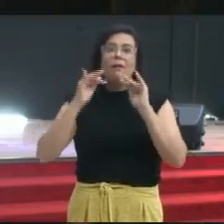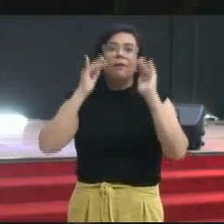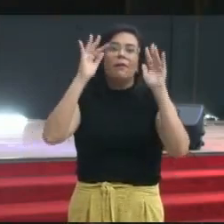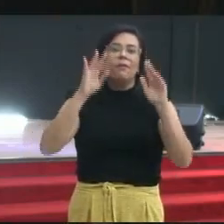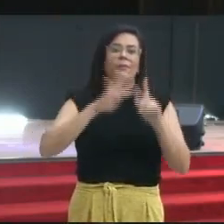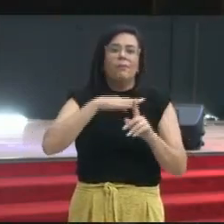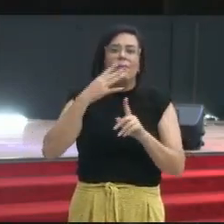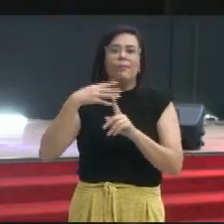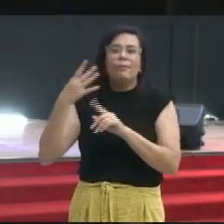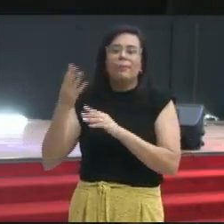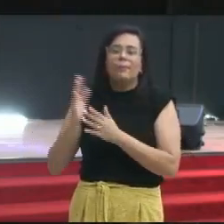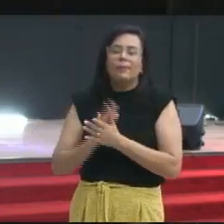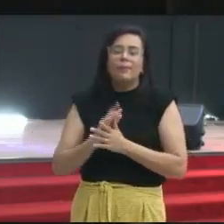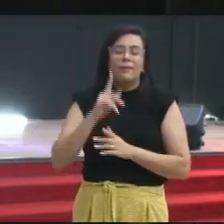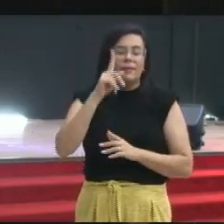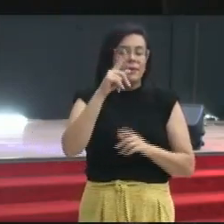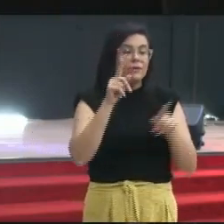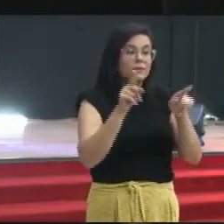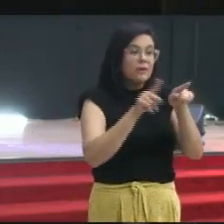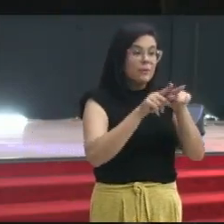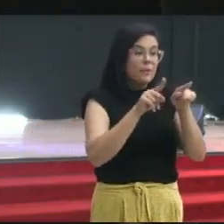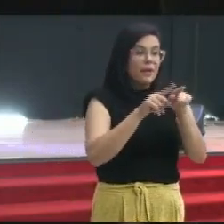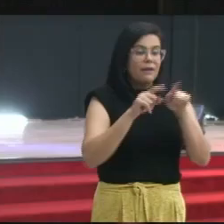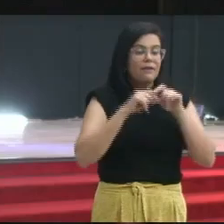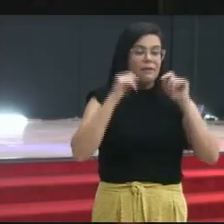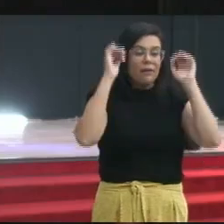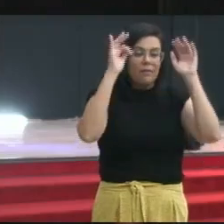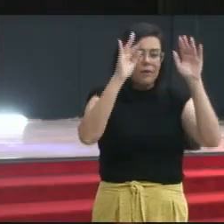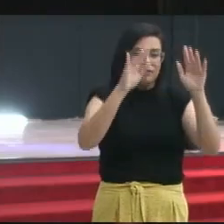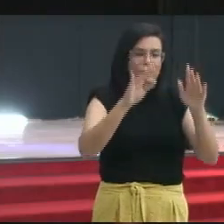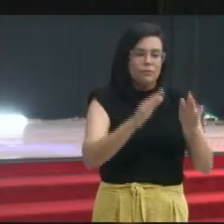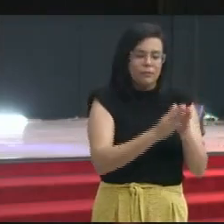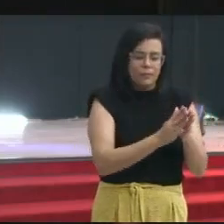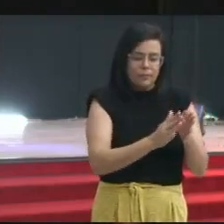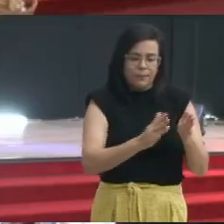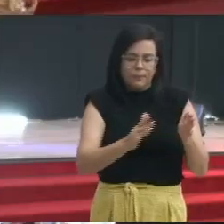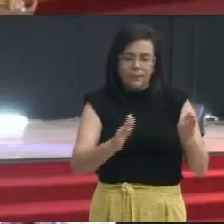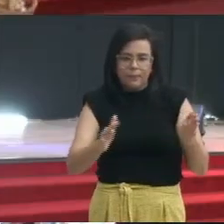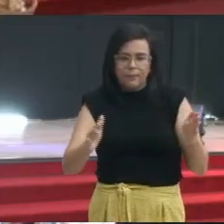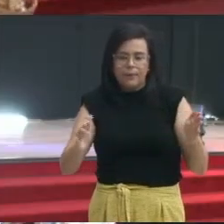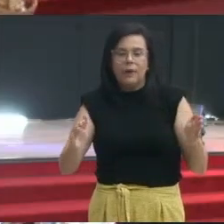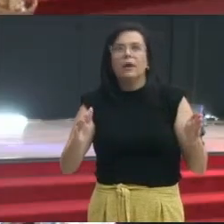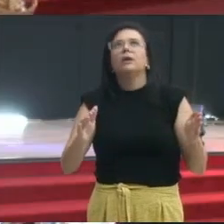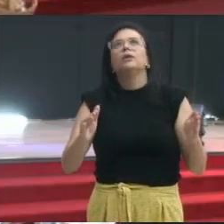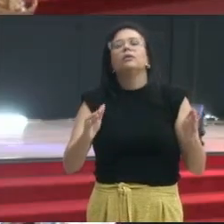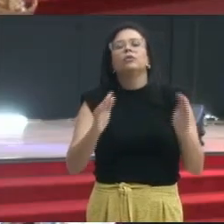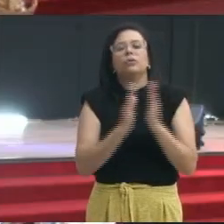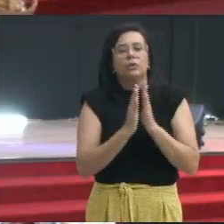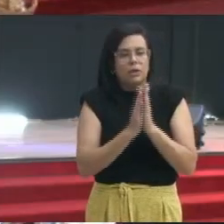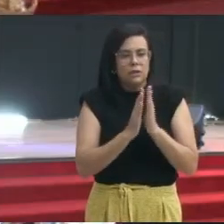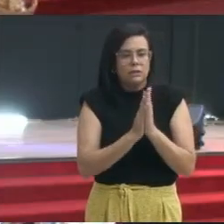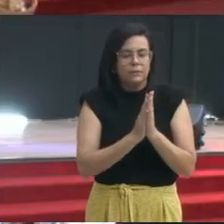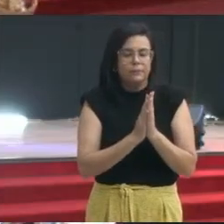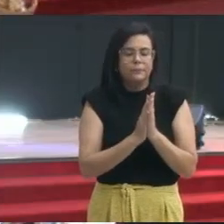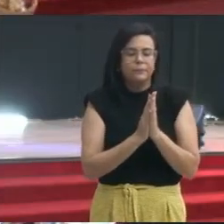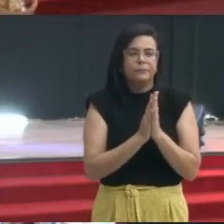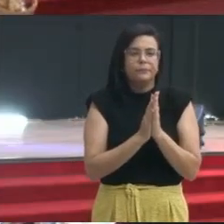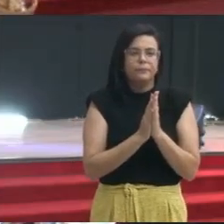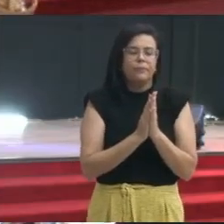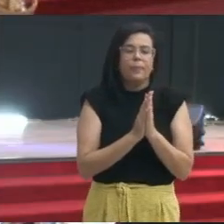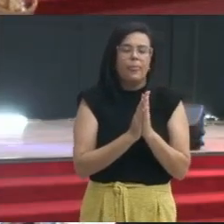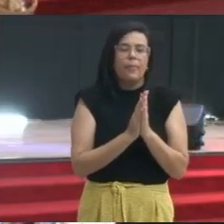Deus vai te abençoar nessa campanha. Como é que vai ser essa campanha, pastor? A próxima